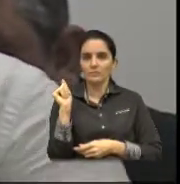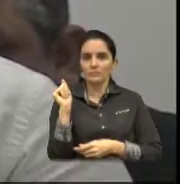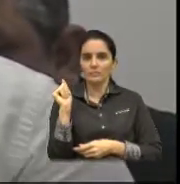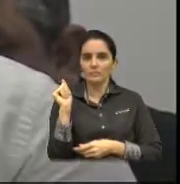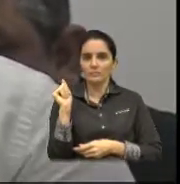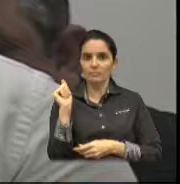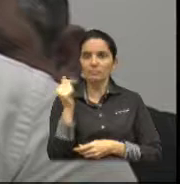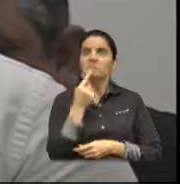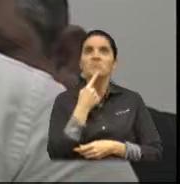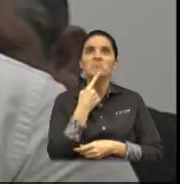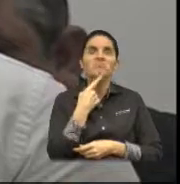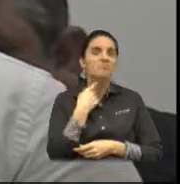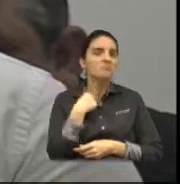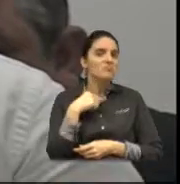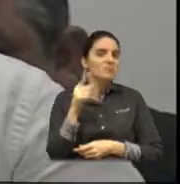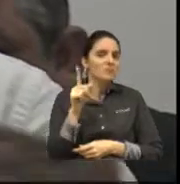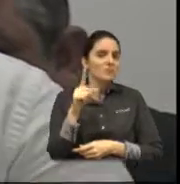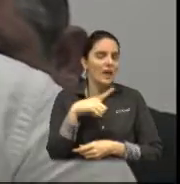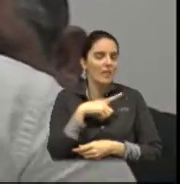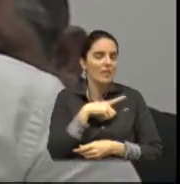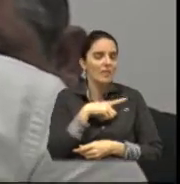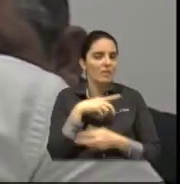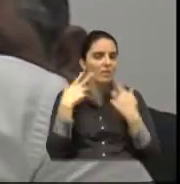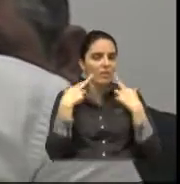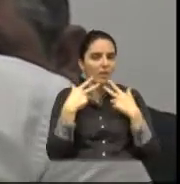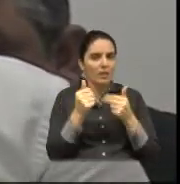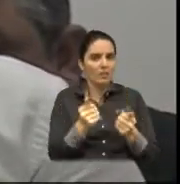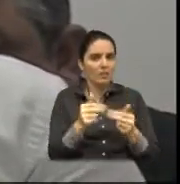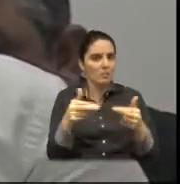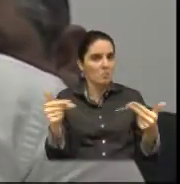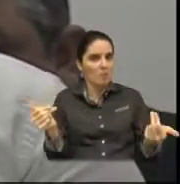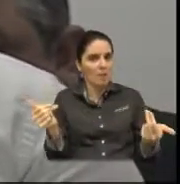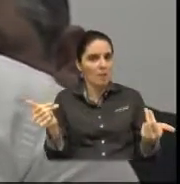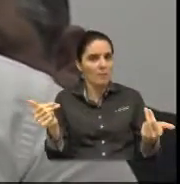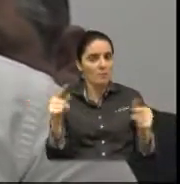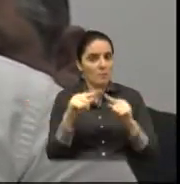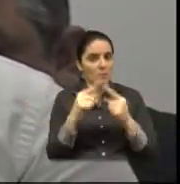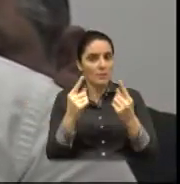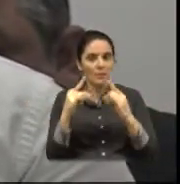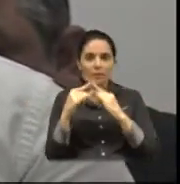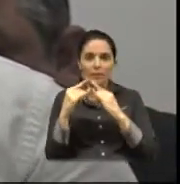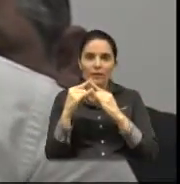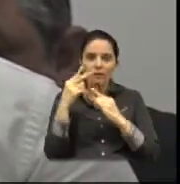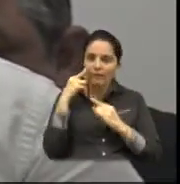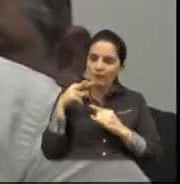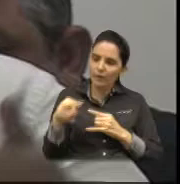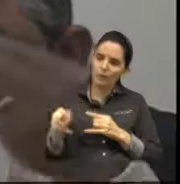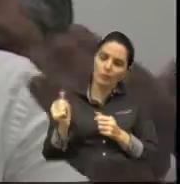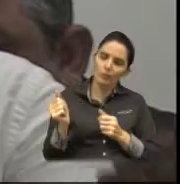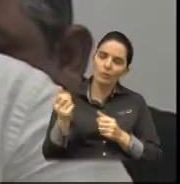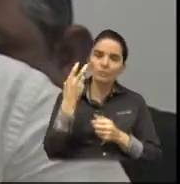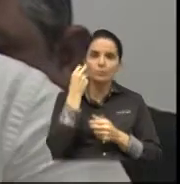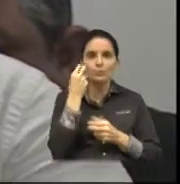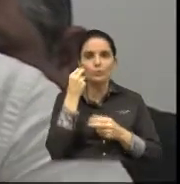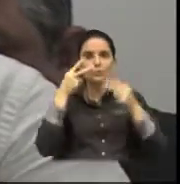a vontade de ter um animal. E aí, quando eu fui lá, eu me deparei e eu adotei um gato. Aí eu